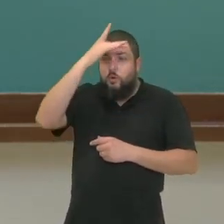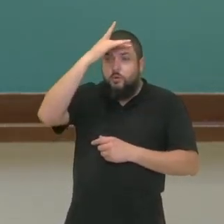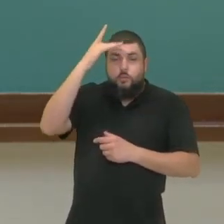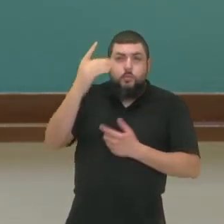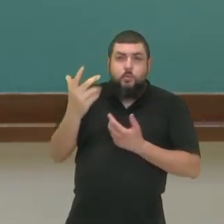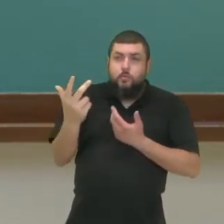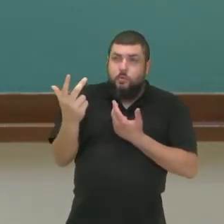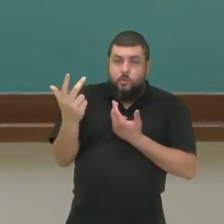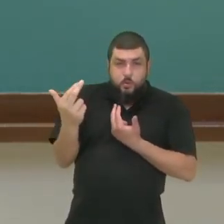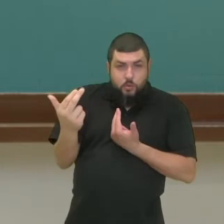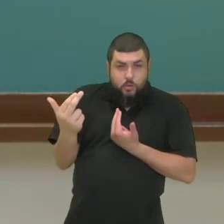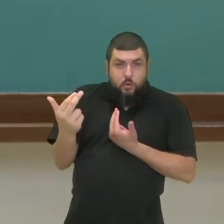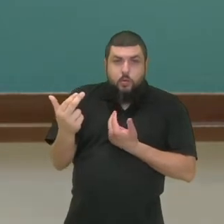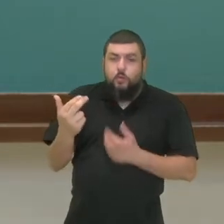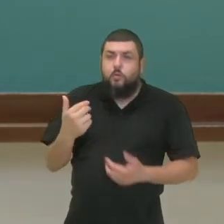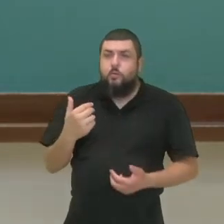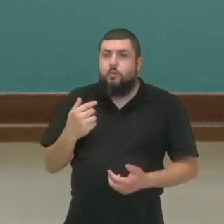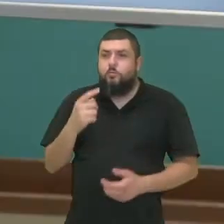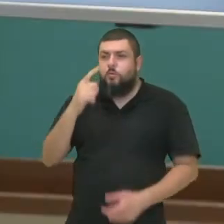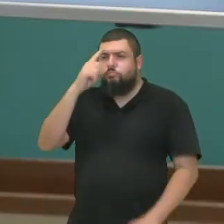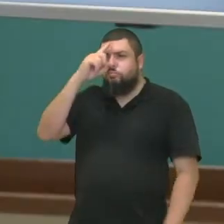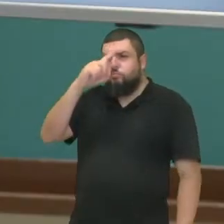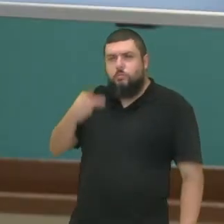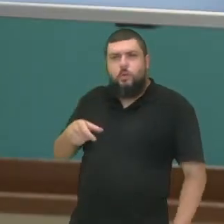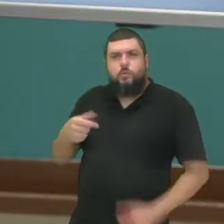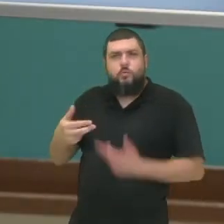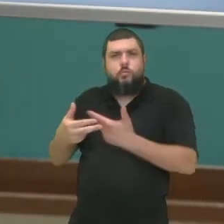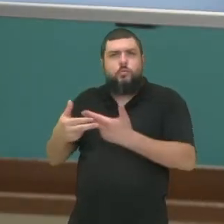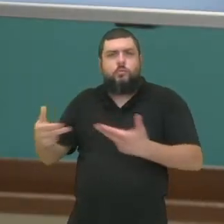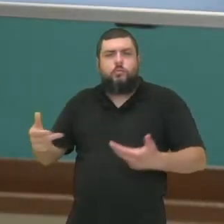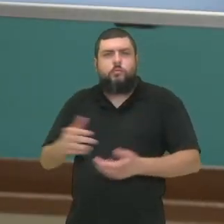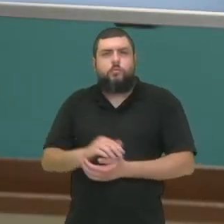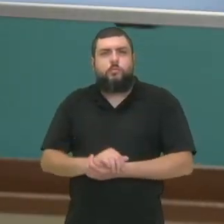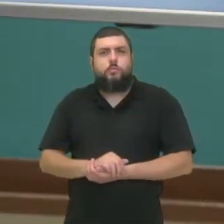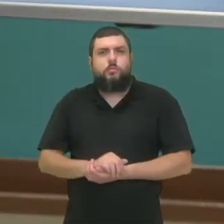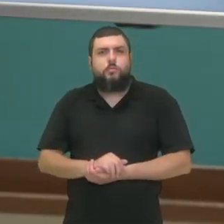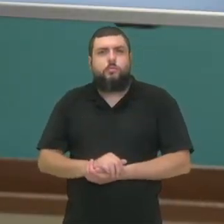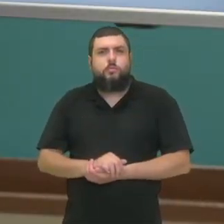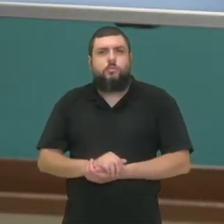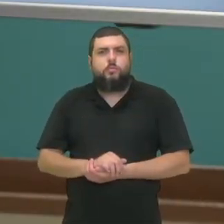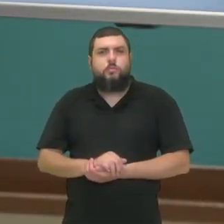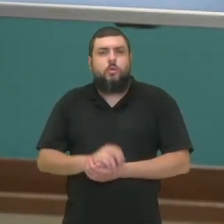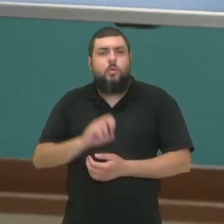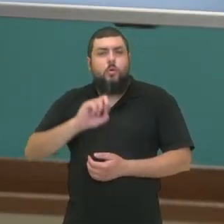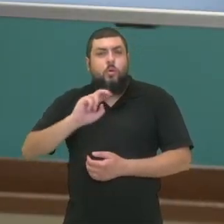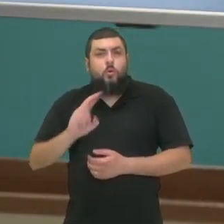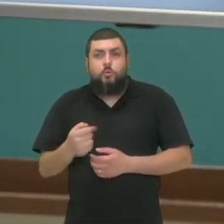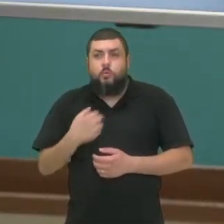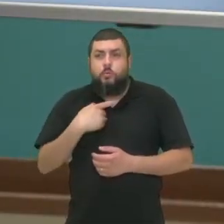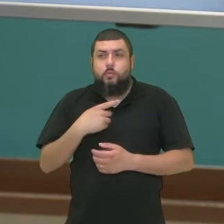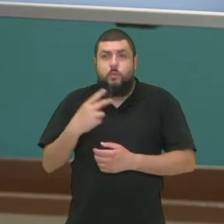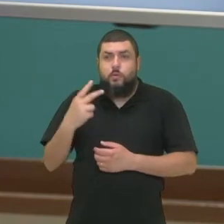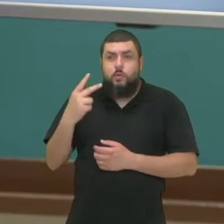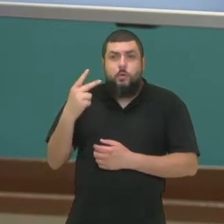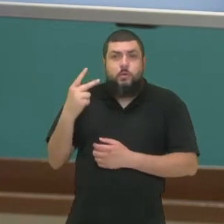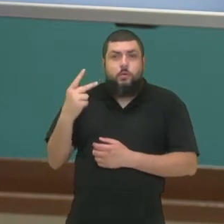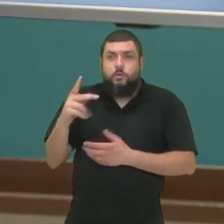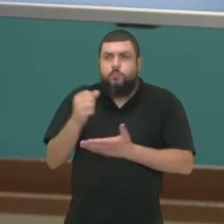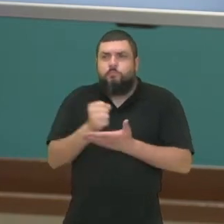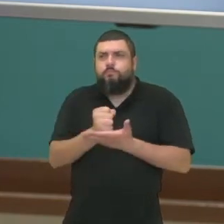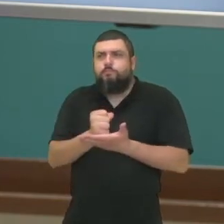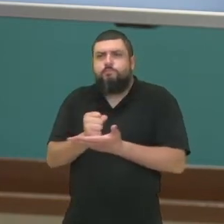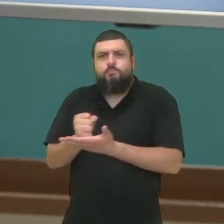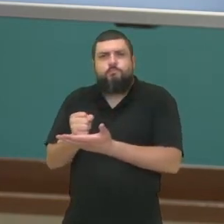pessoa uma propriedade. Ou pior, né? Conduzi-la numa situação de escravidão.